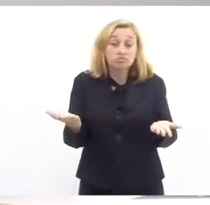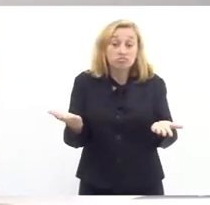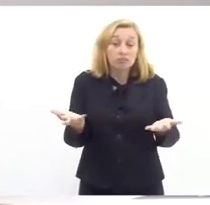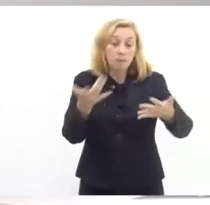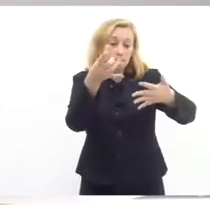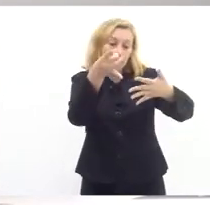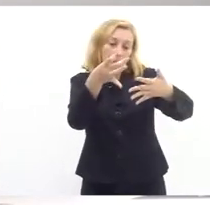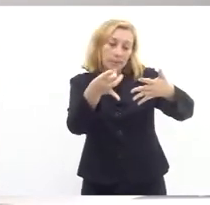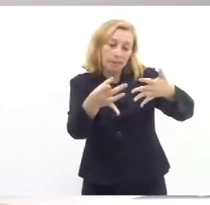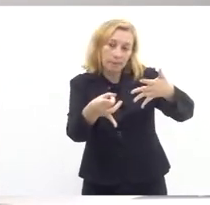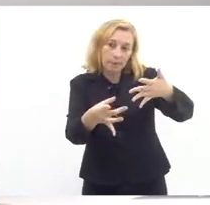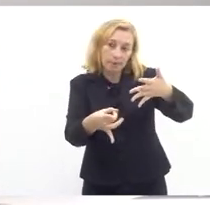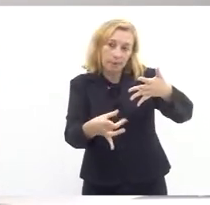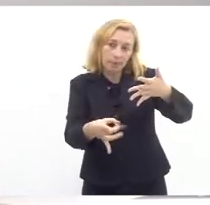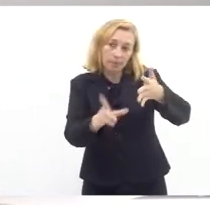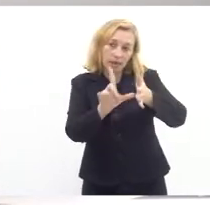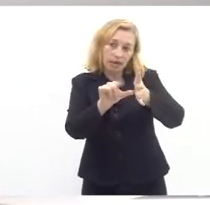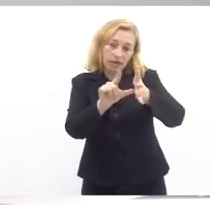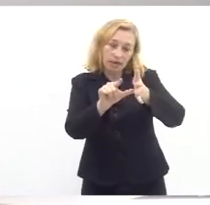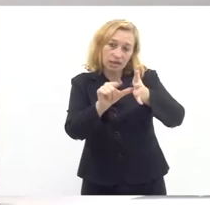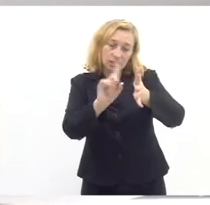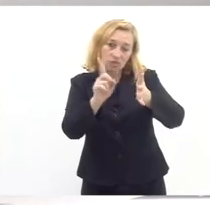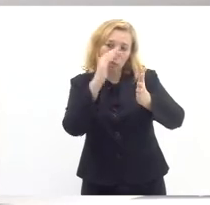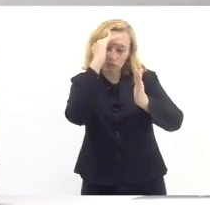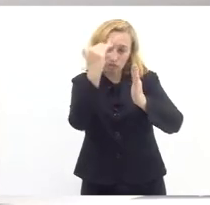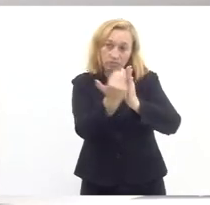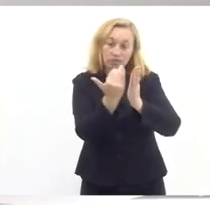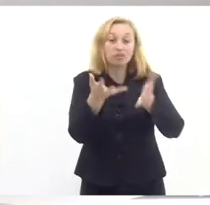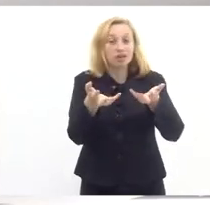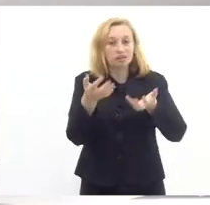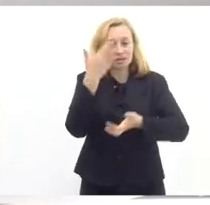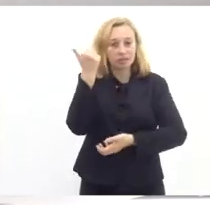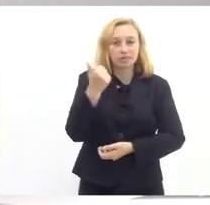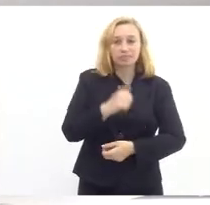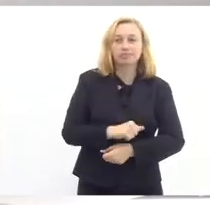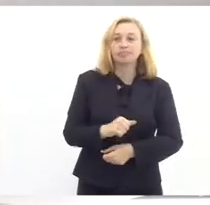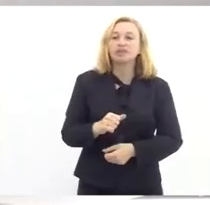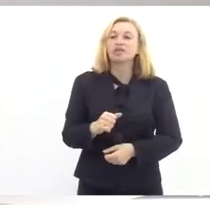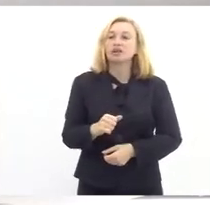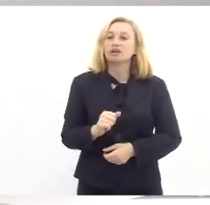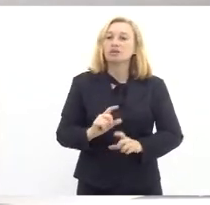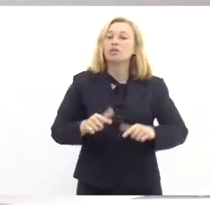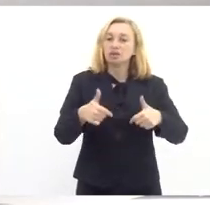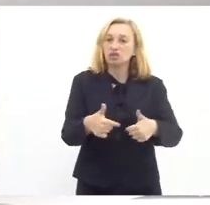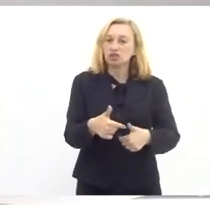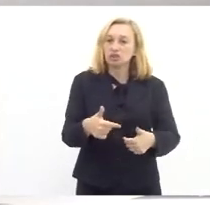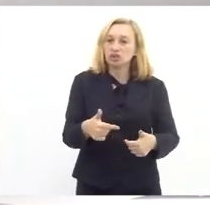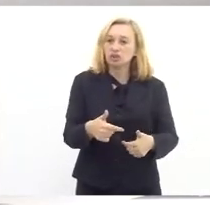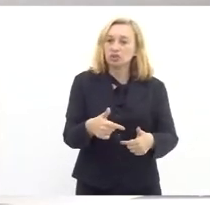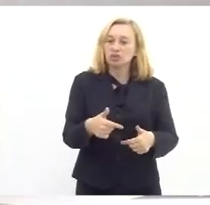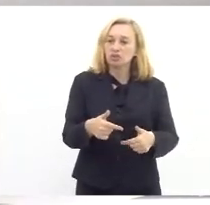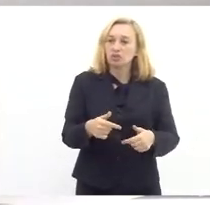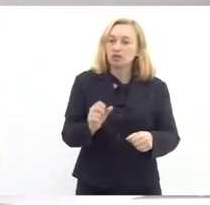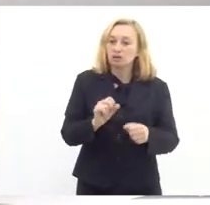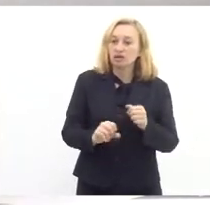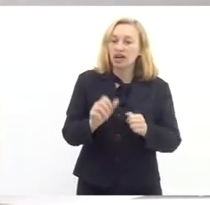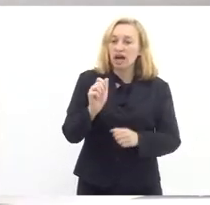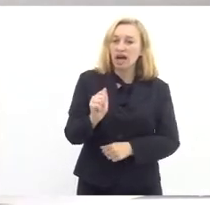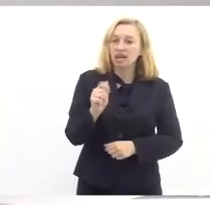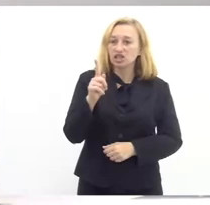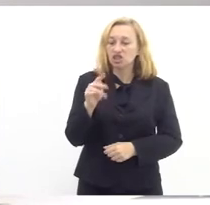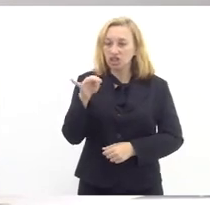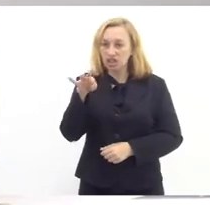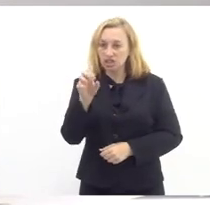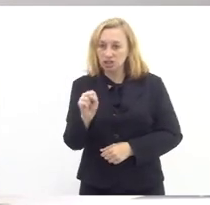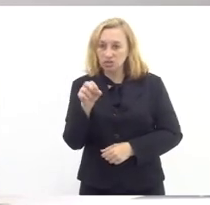série de atrasos de cumprimento, né? Então, eu estou querendo saber se alguma providência foi tomada pela GETRANSP